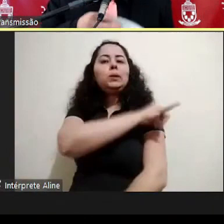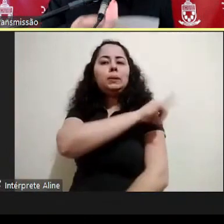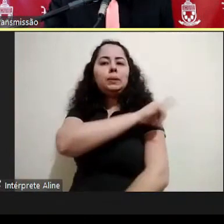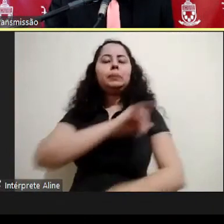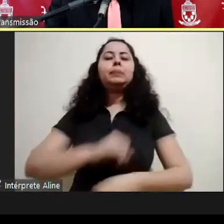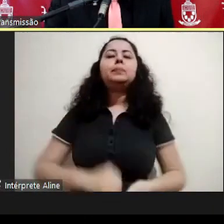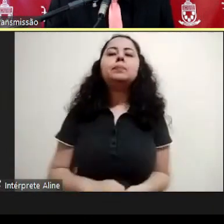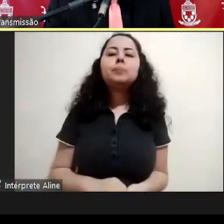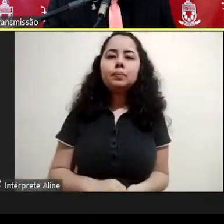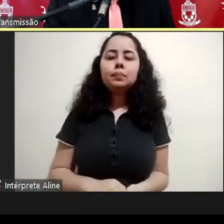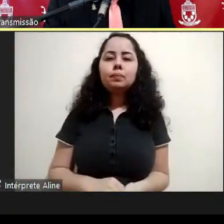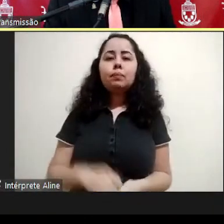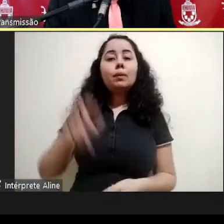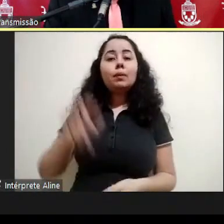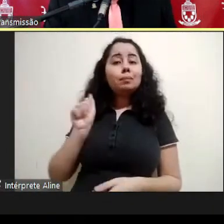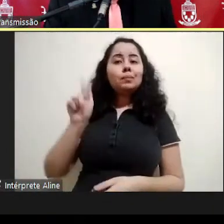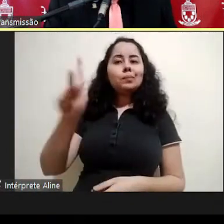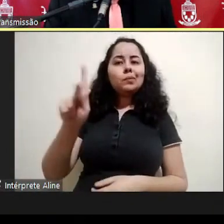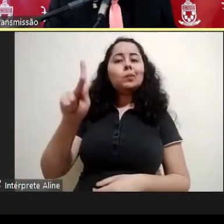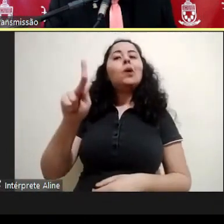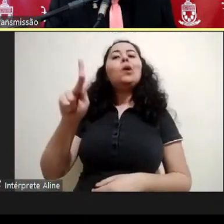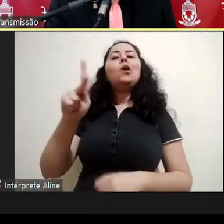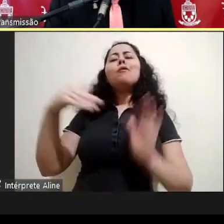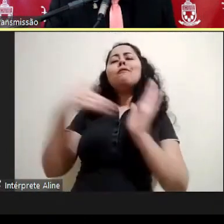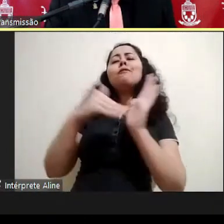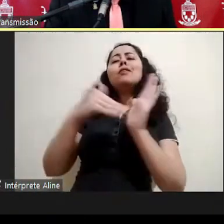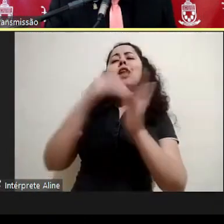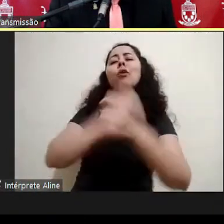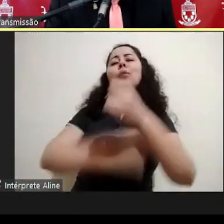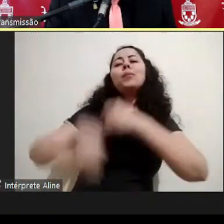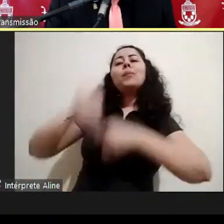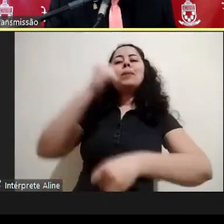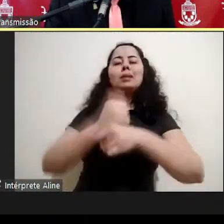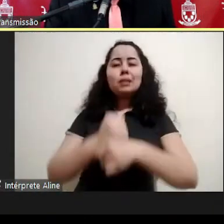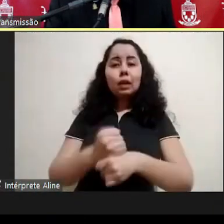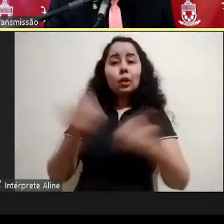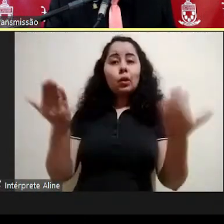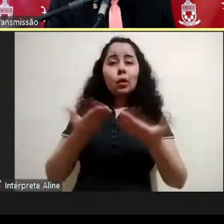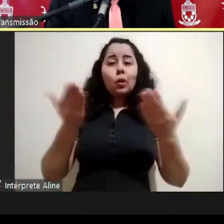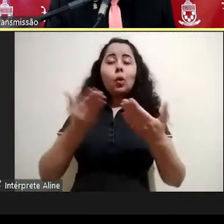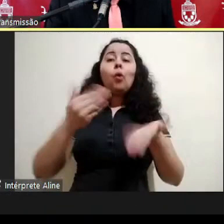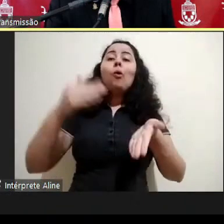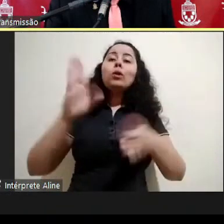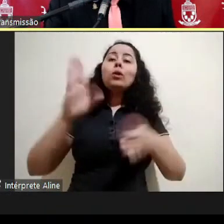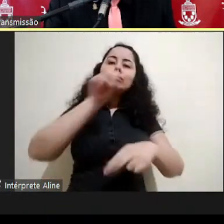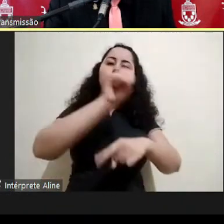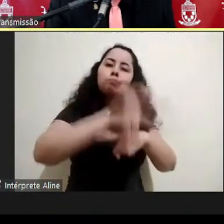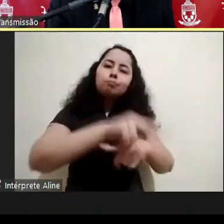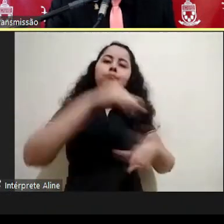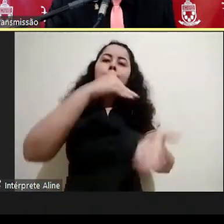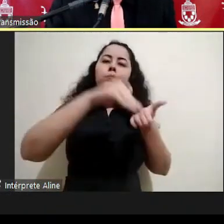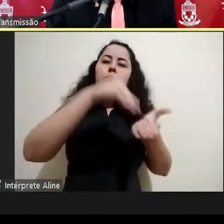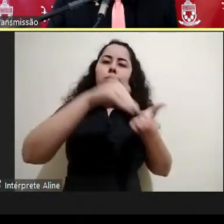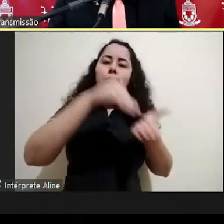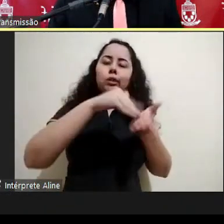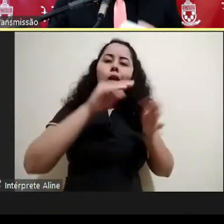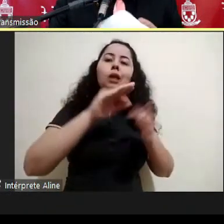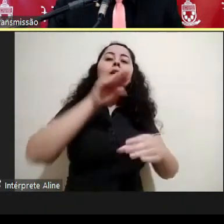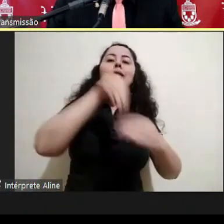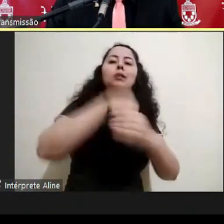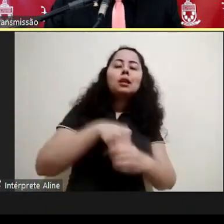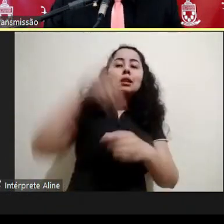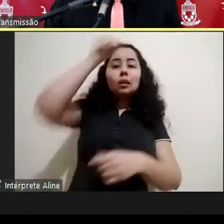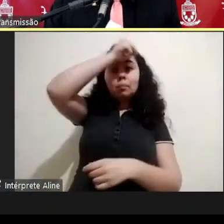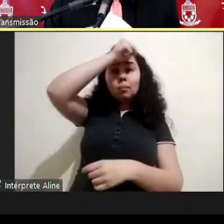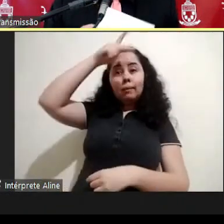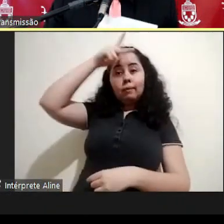Aposentou-se no final do ano passado e hoje ocupa o cargo de secretário de Comunicação Pública da Prefeitura de Juiz de Fora.